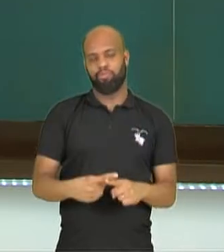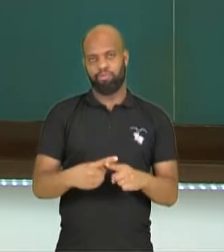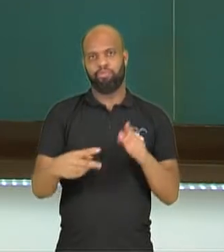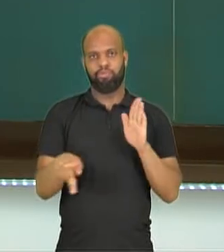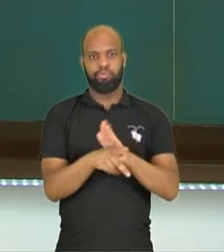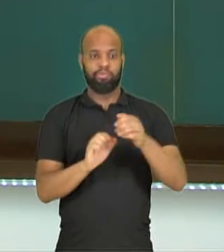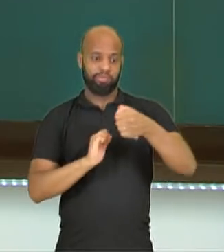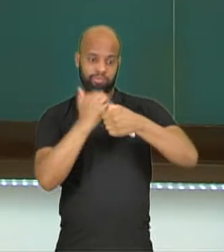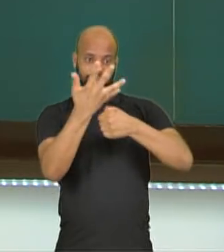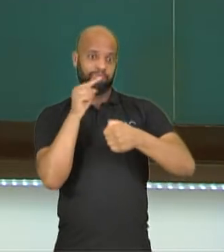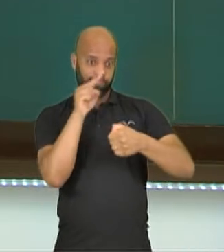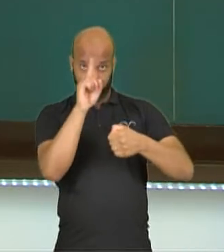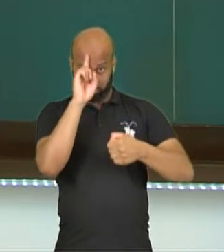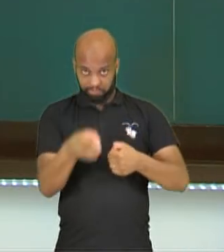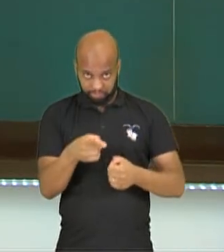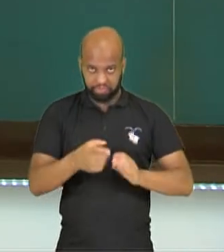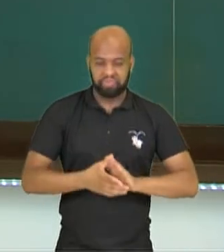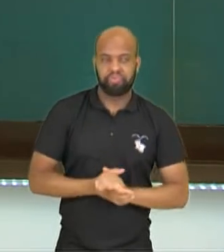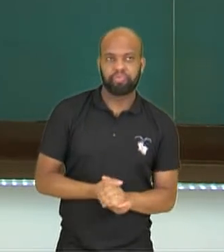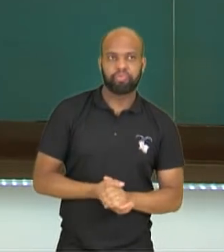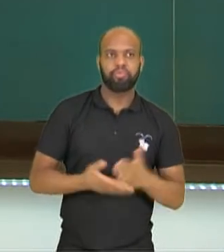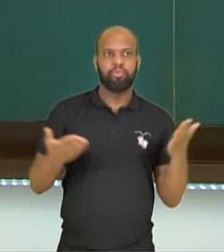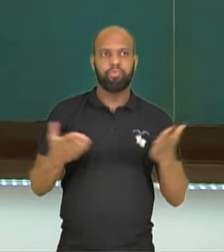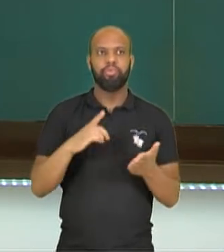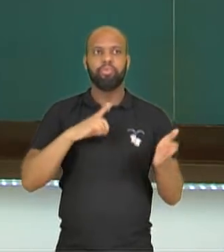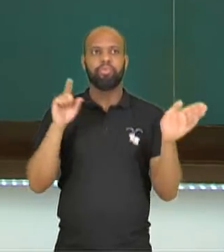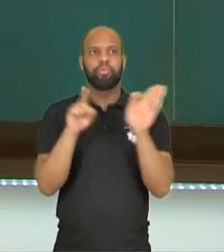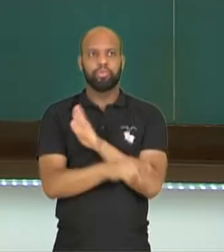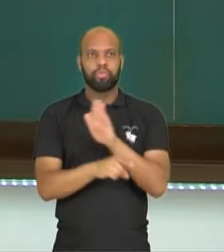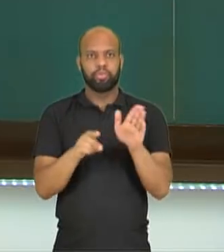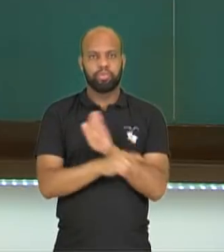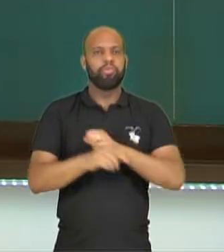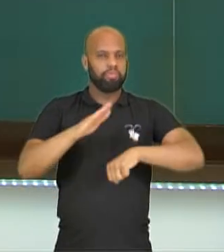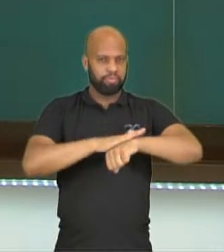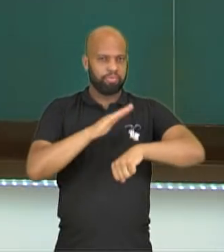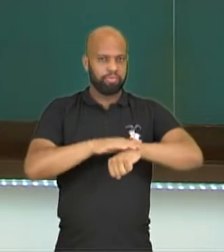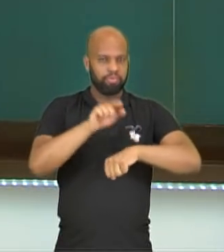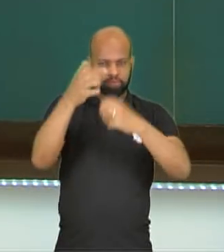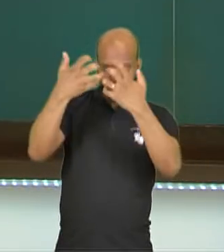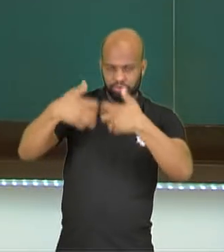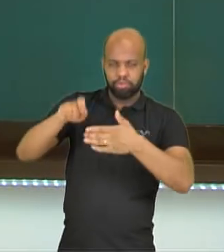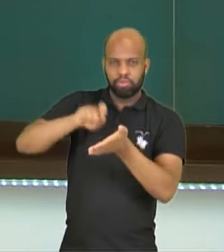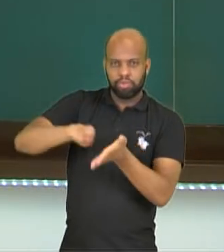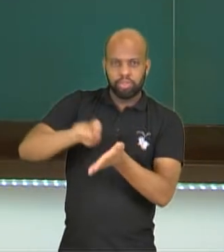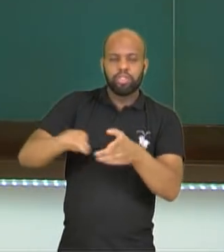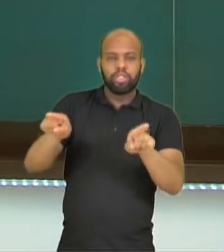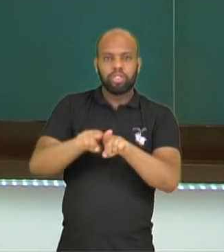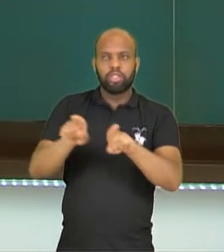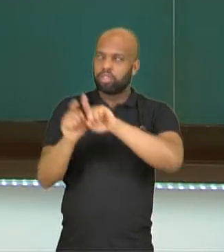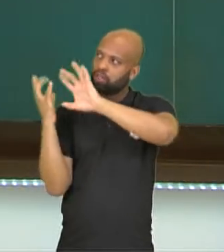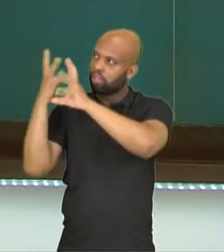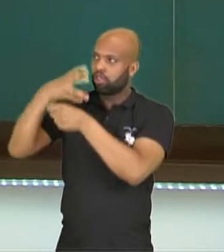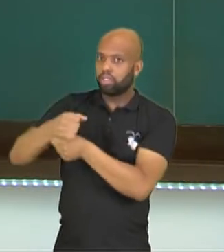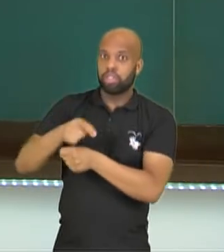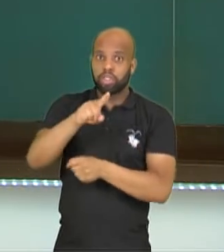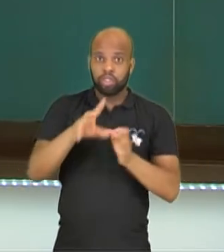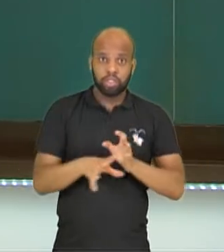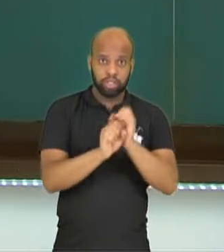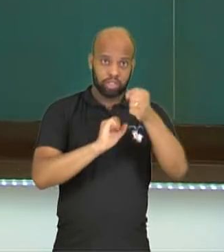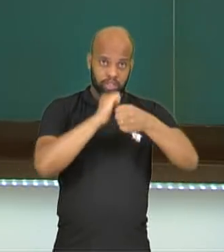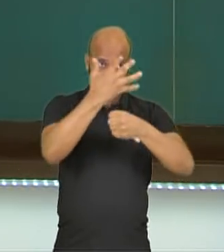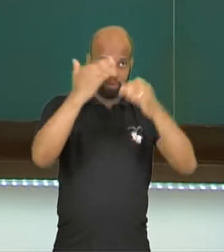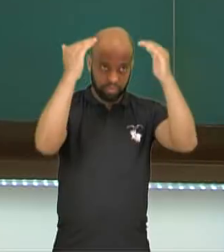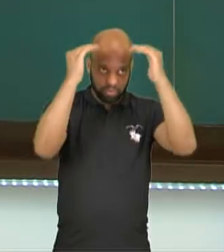expoente mandar, tá bom? Então, vamos para o exercício aqui. Eu vou dar um tempinho para você fazer para a gente relembrar. Calcule as